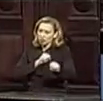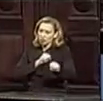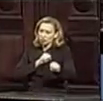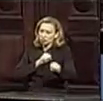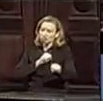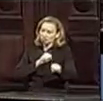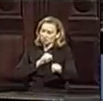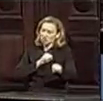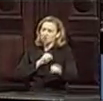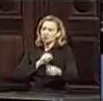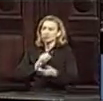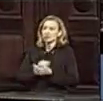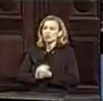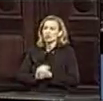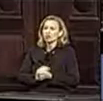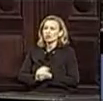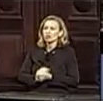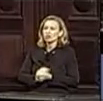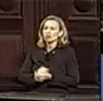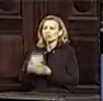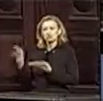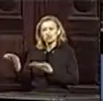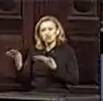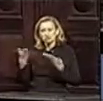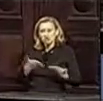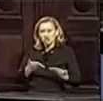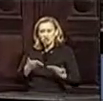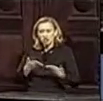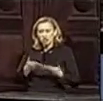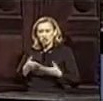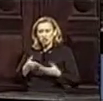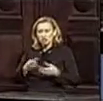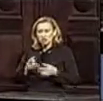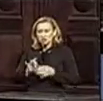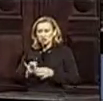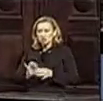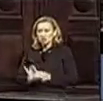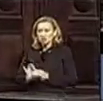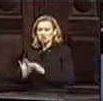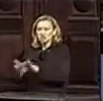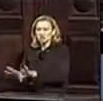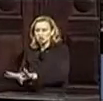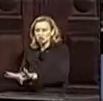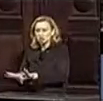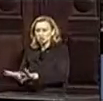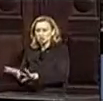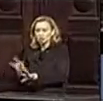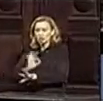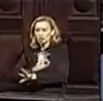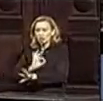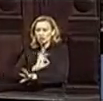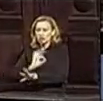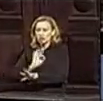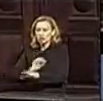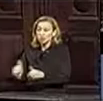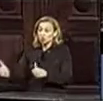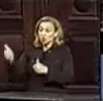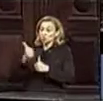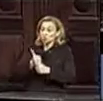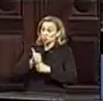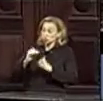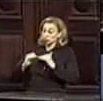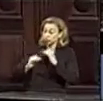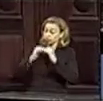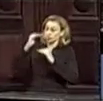inatividade. Foi trazido, deixou o pijama e foi trazido para comandar a Polícia